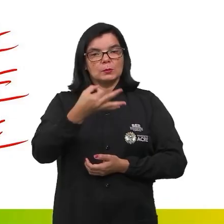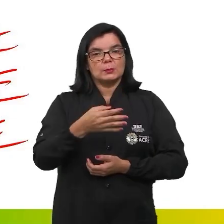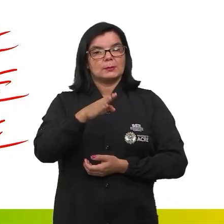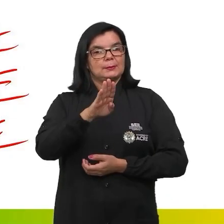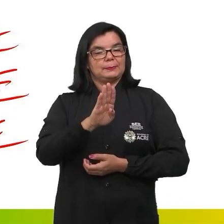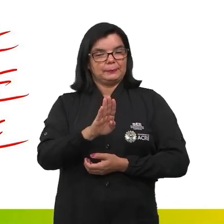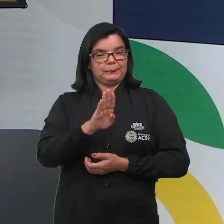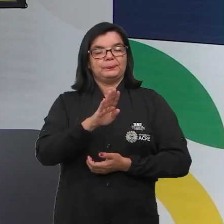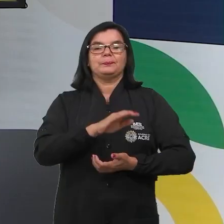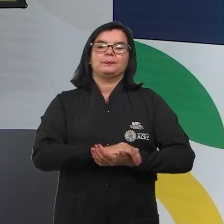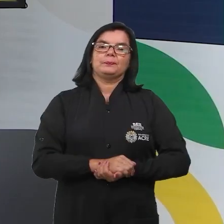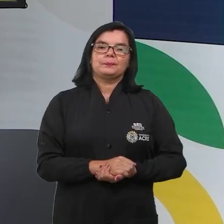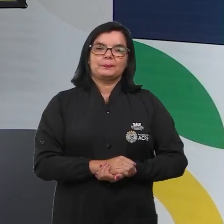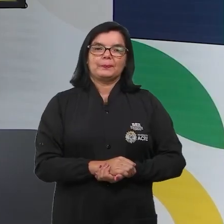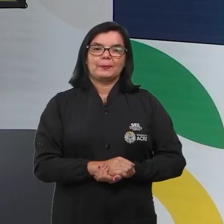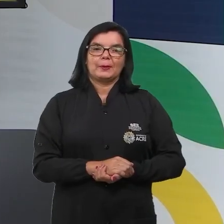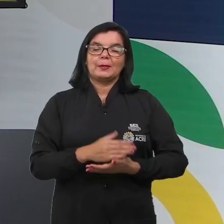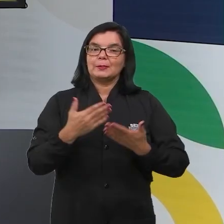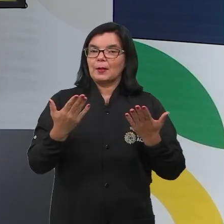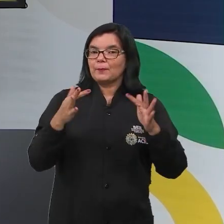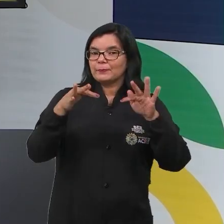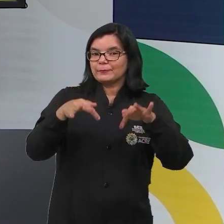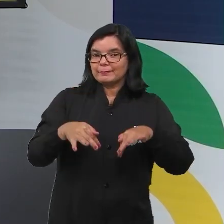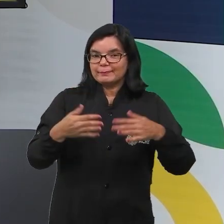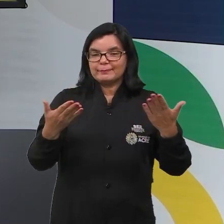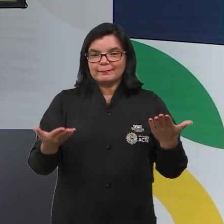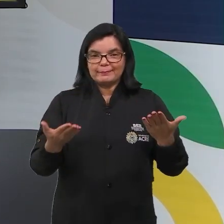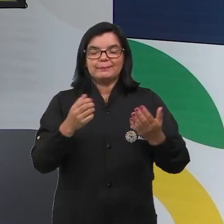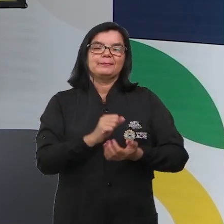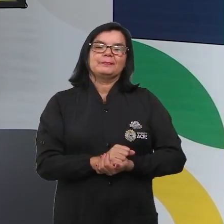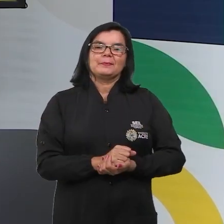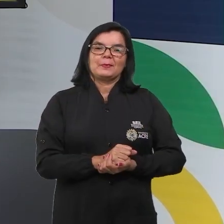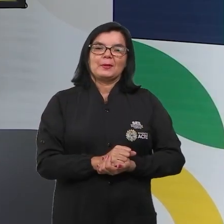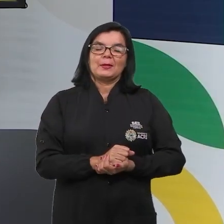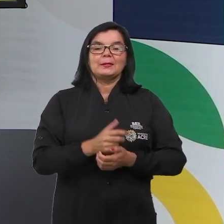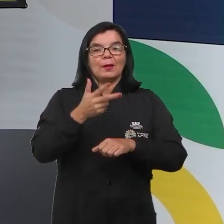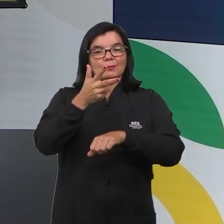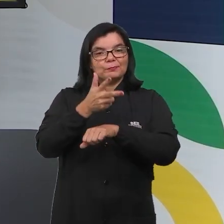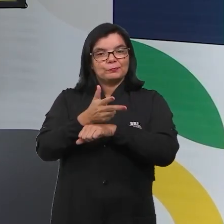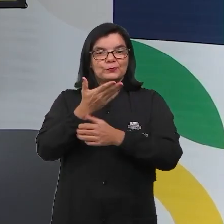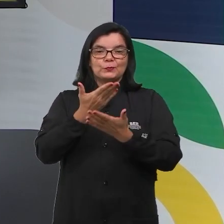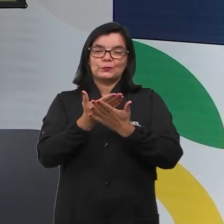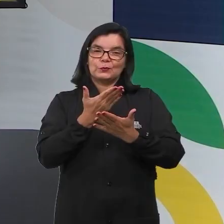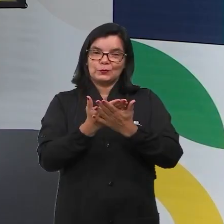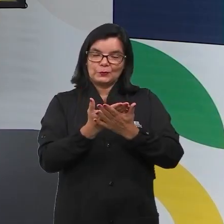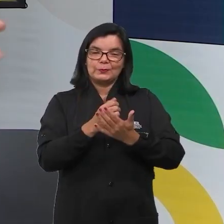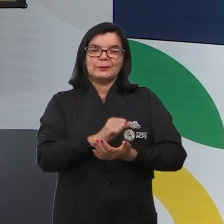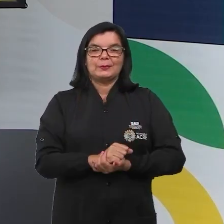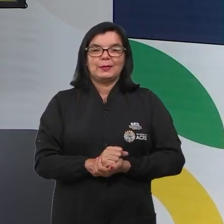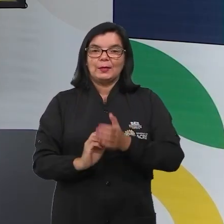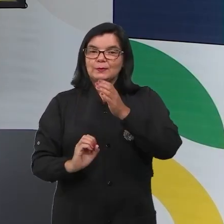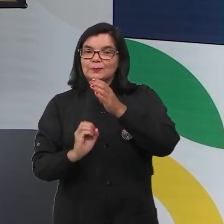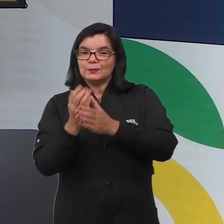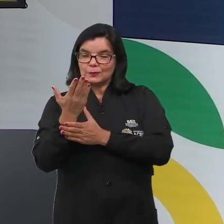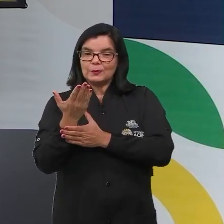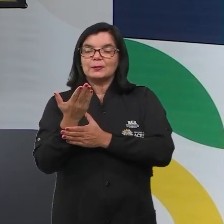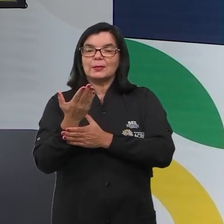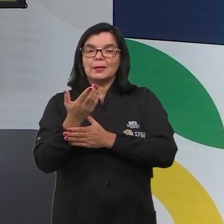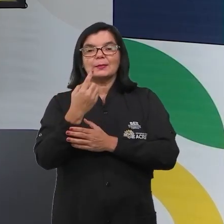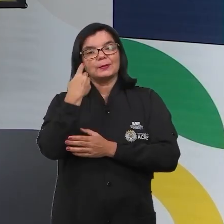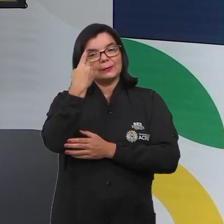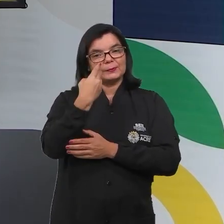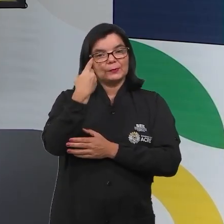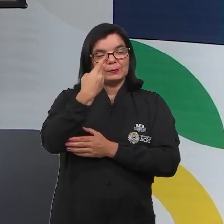B é essa, galerinha. Então chegamos ao final aqui de mais uma videoaula. A gente partiu ali da origem e evolução da língua espanhola,